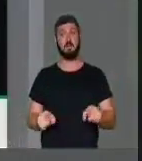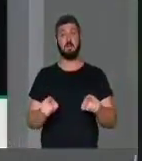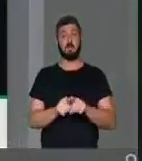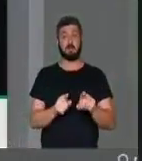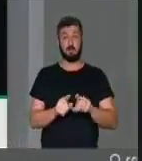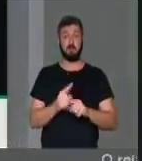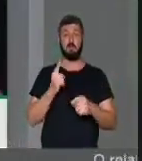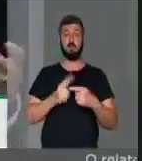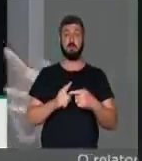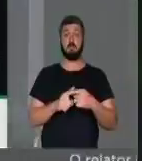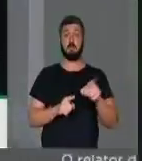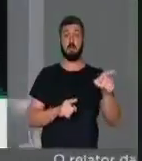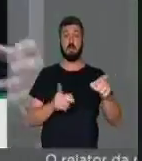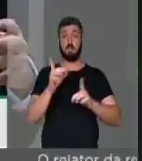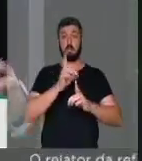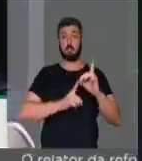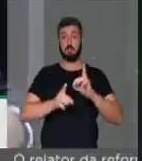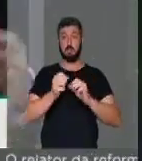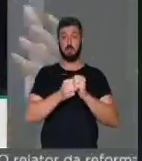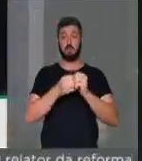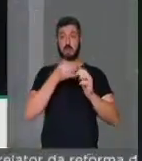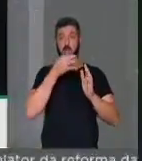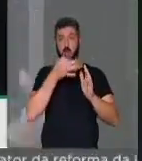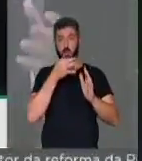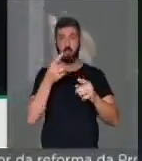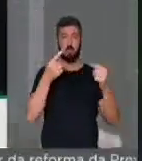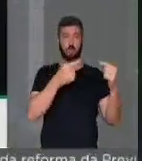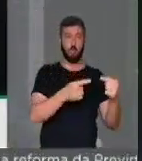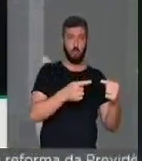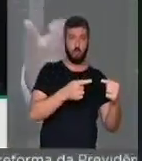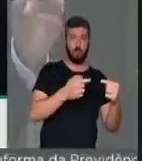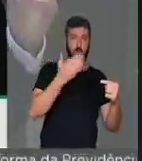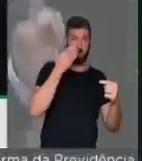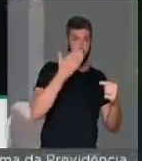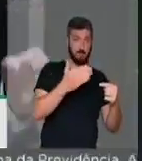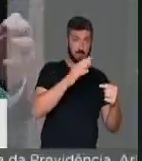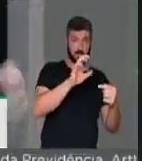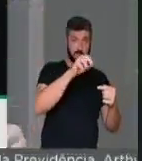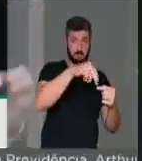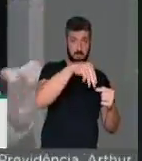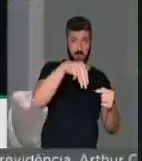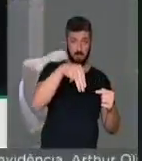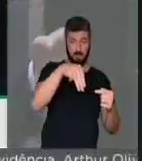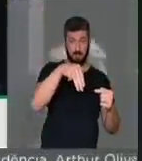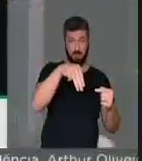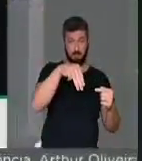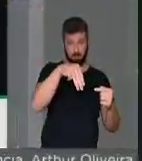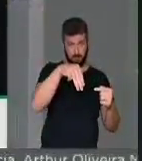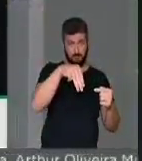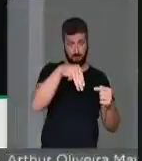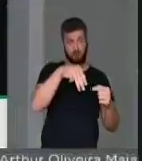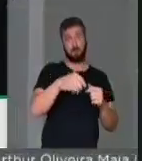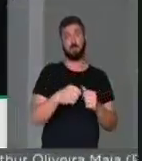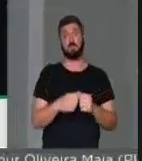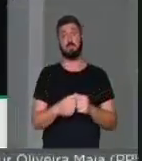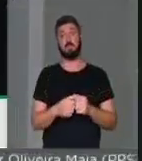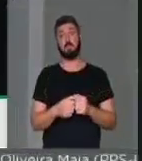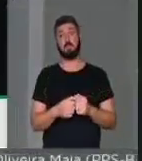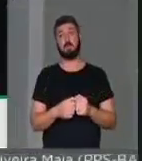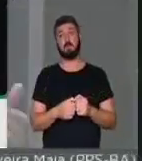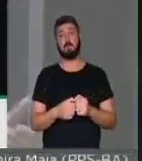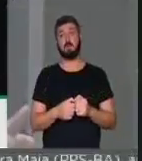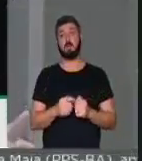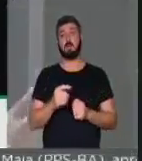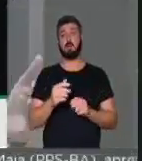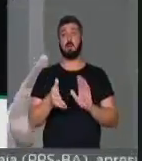que ele possa dialogar com os argumentos contrários apresentados pela Confederação Nacional dos Municípios,